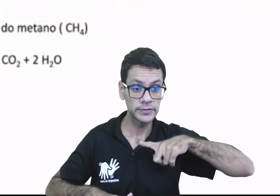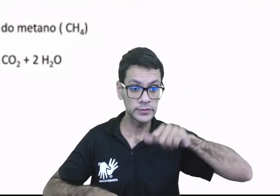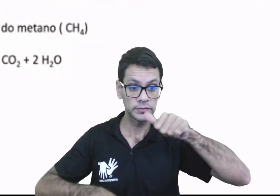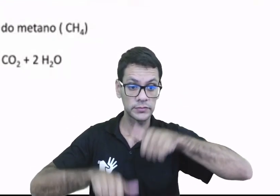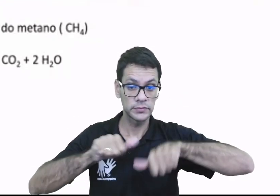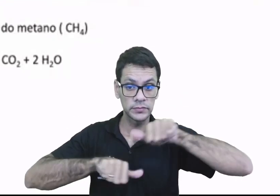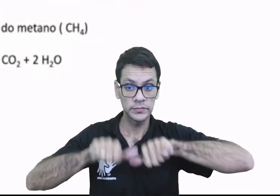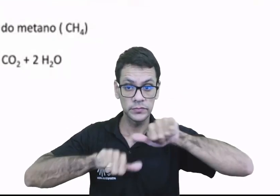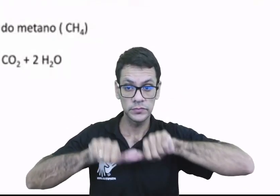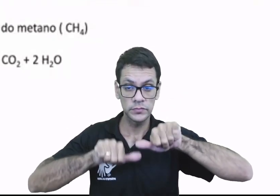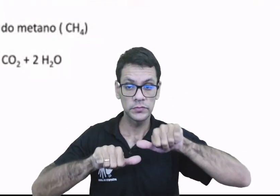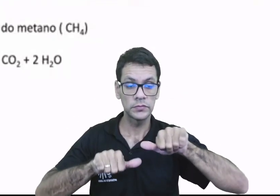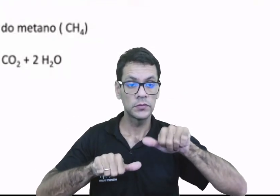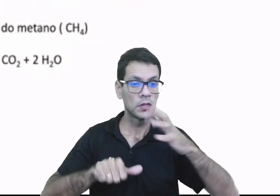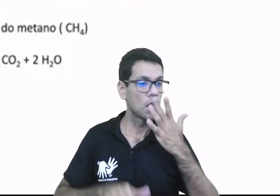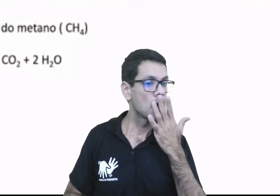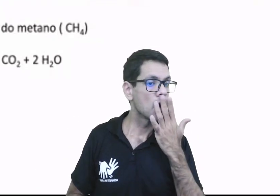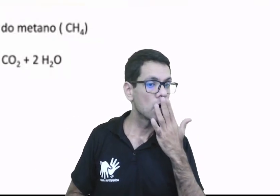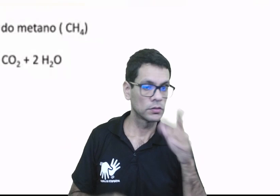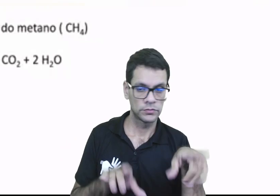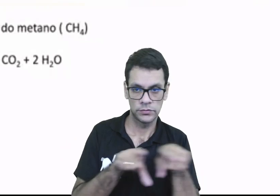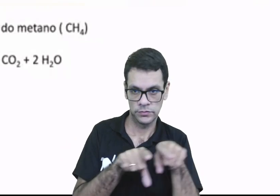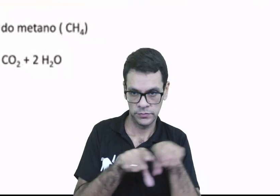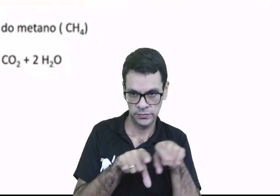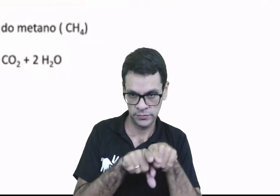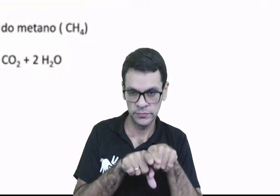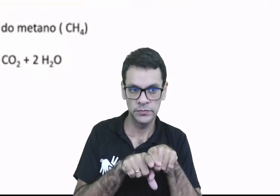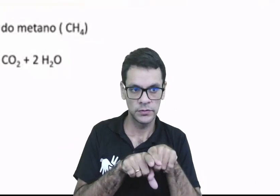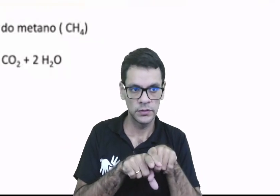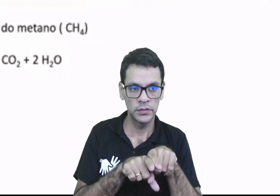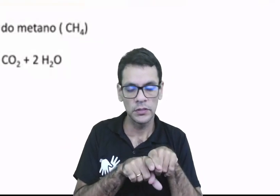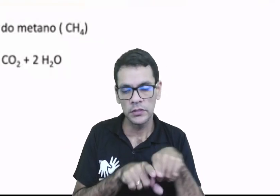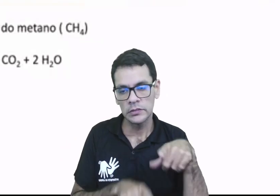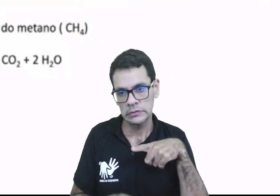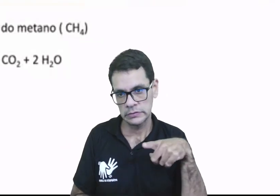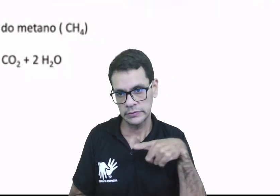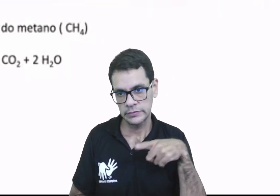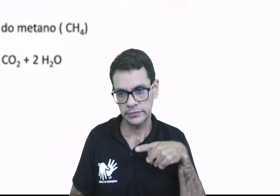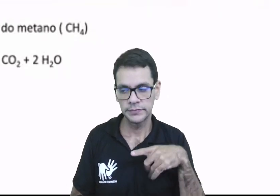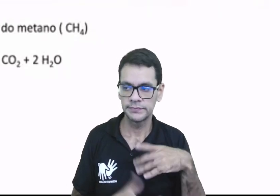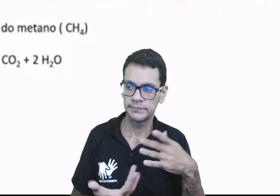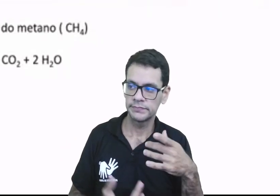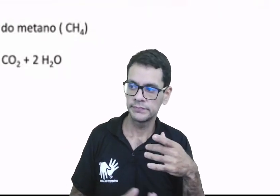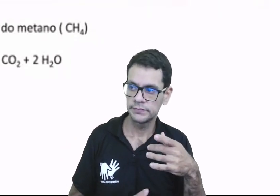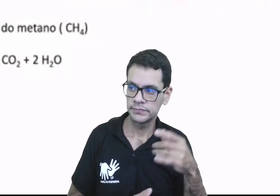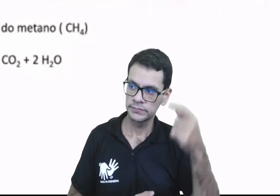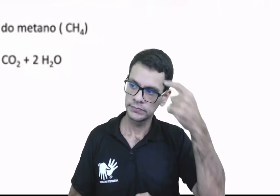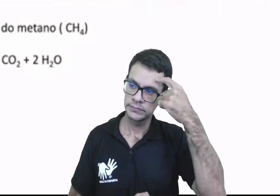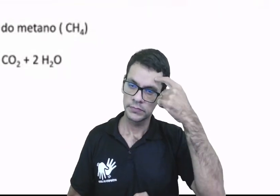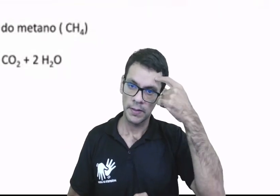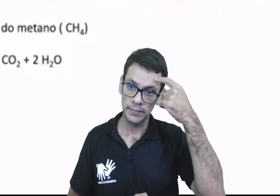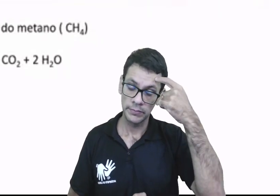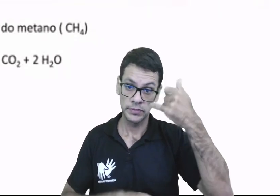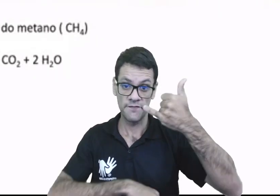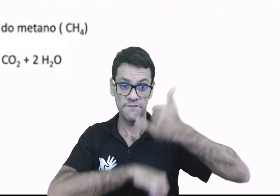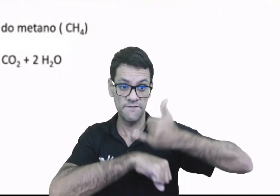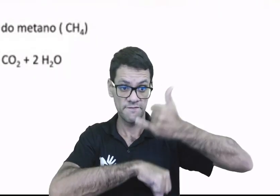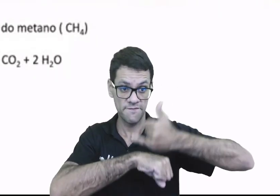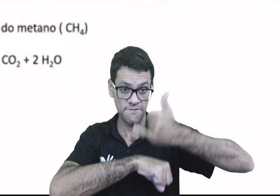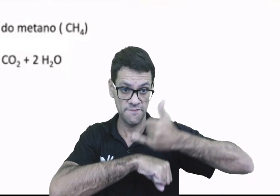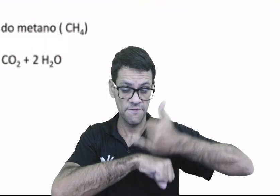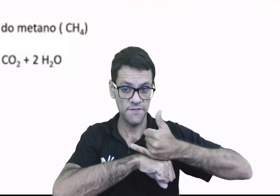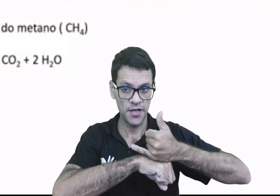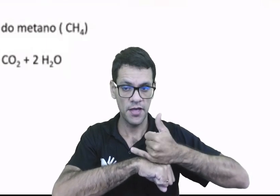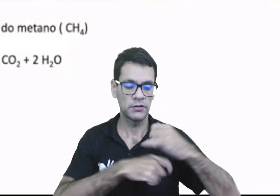modificação da cor também, quando um material sofre oxidação. gente pensar no ferro, ele sofre oxidação, ele vai